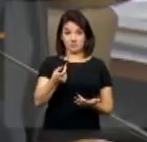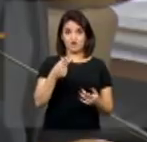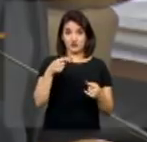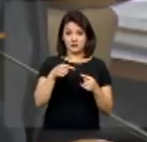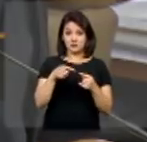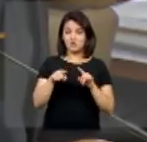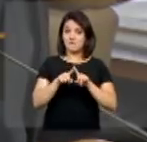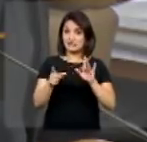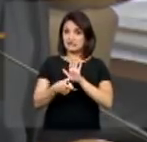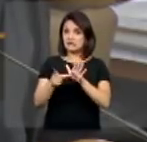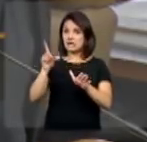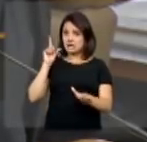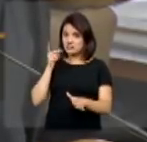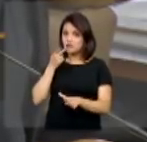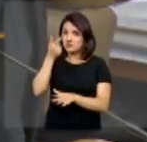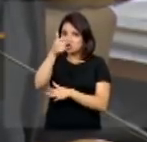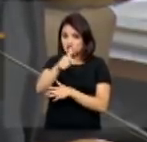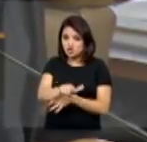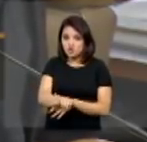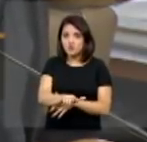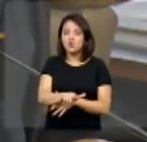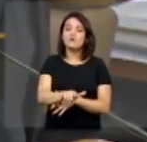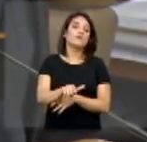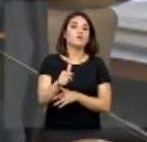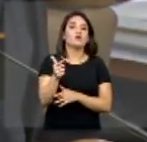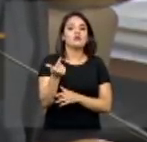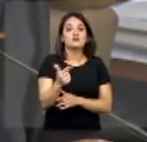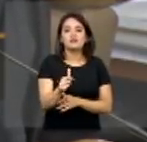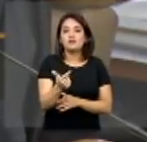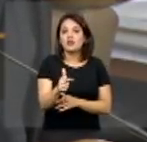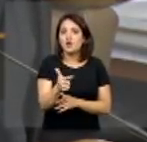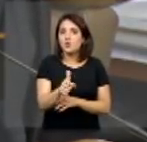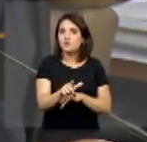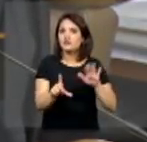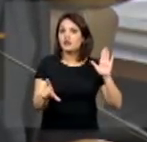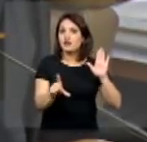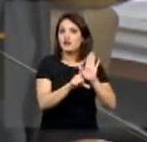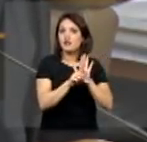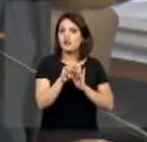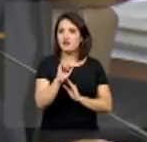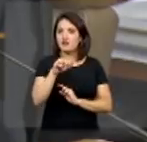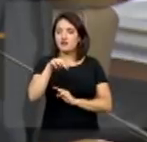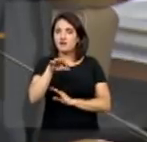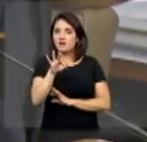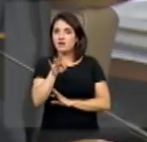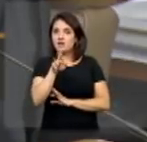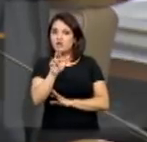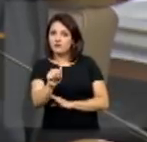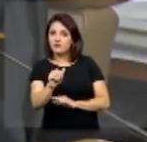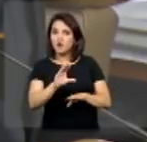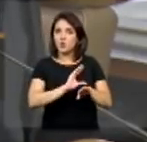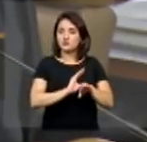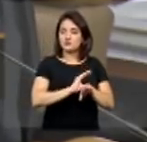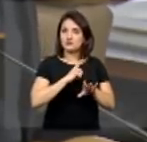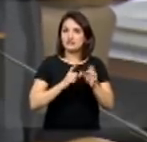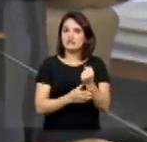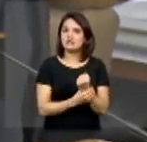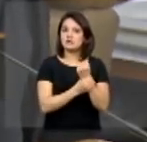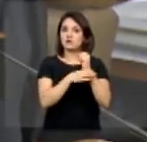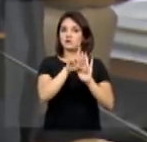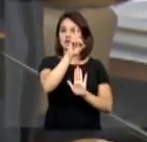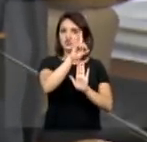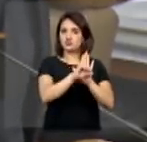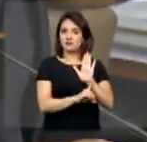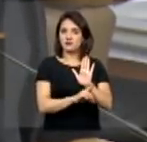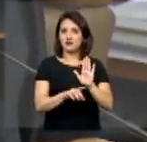me permito repetir não há lei infraconstitucional que assegura esse direito e ao menos até